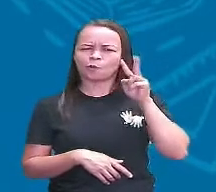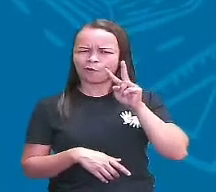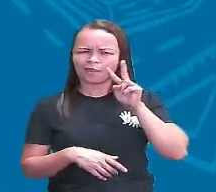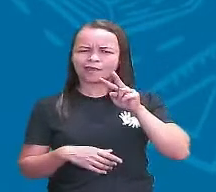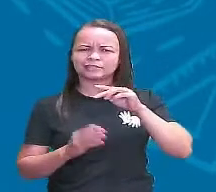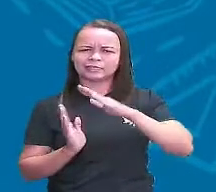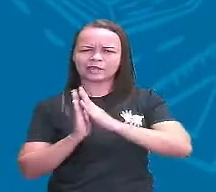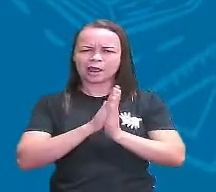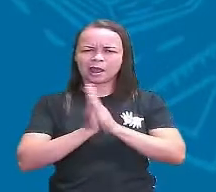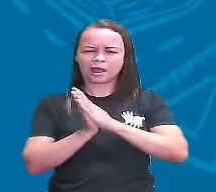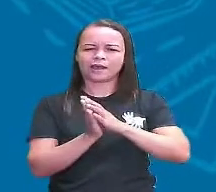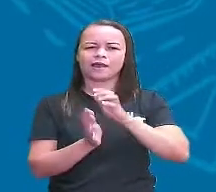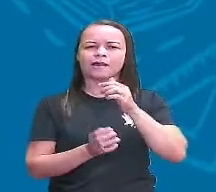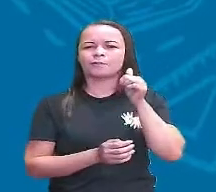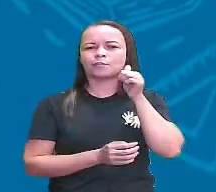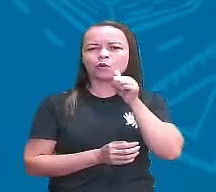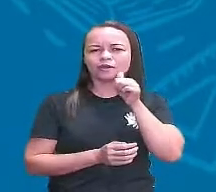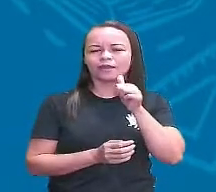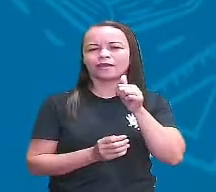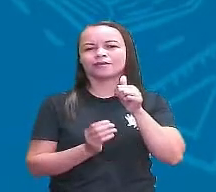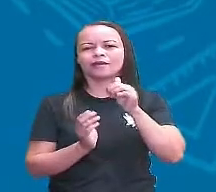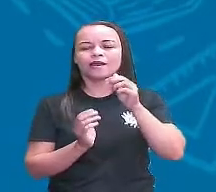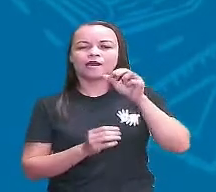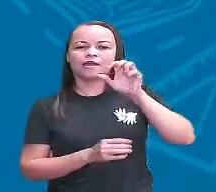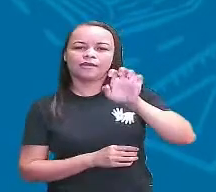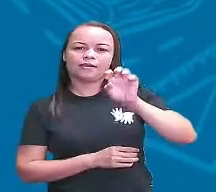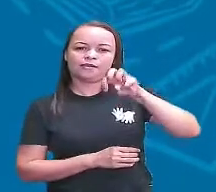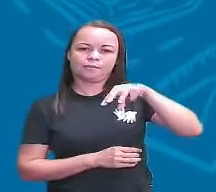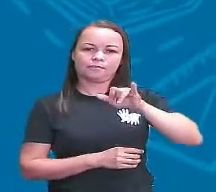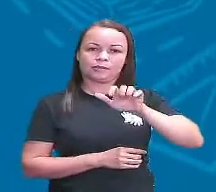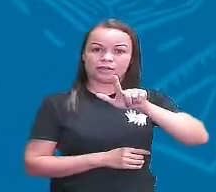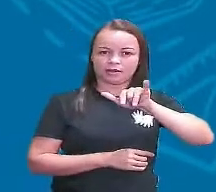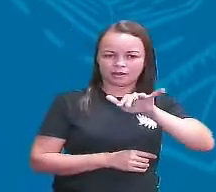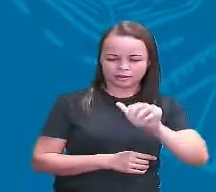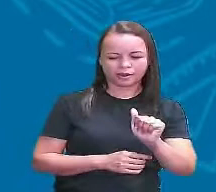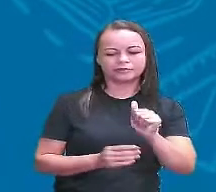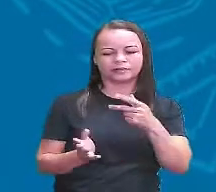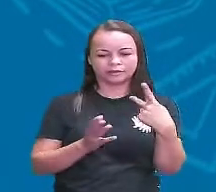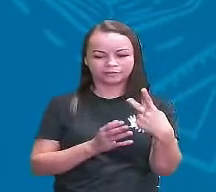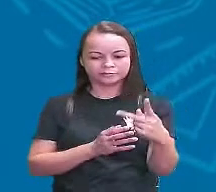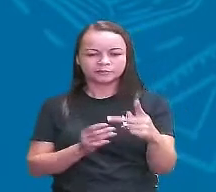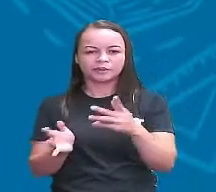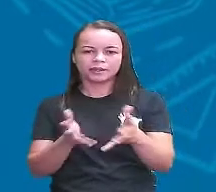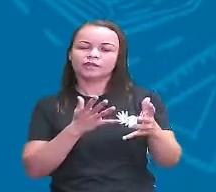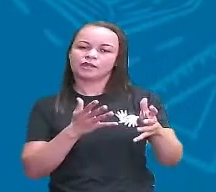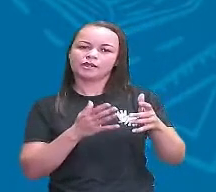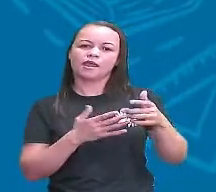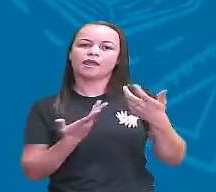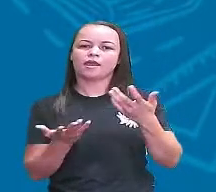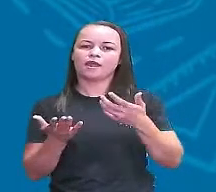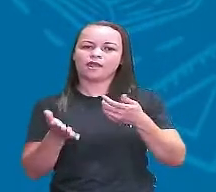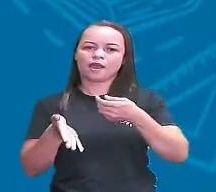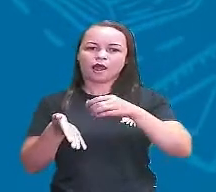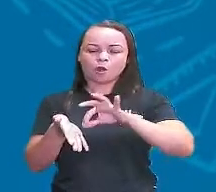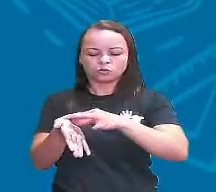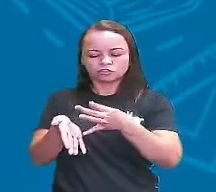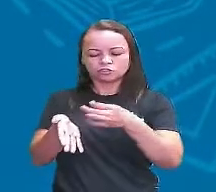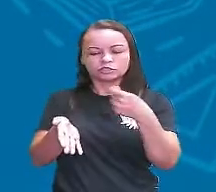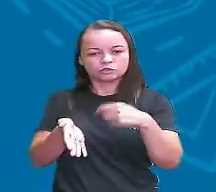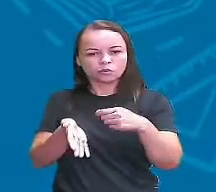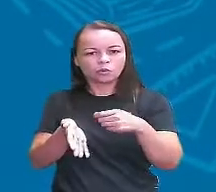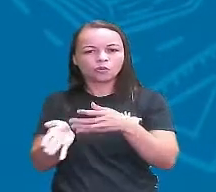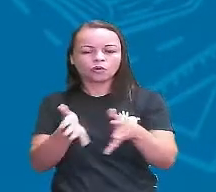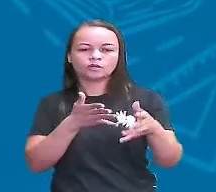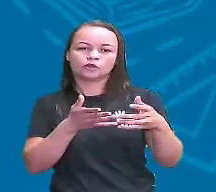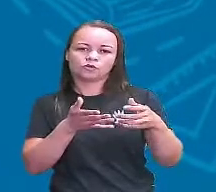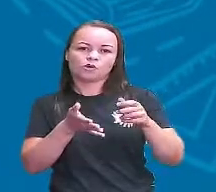chama Monteiro Lobato. E Monteiro Lobato também é autor de algumas fábulas no nosso país,